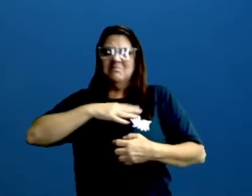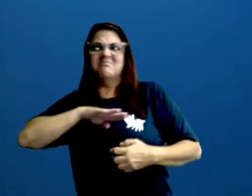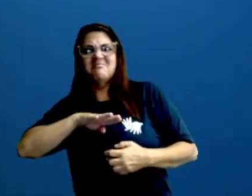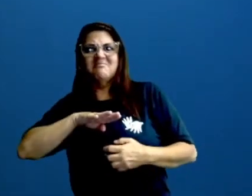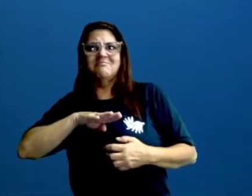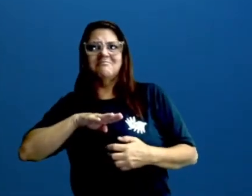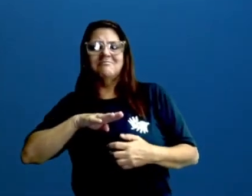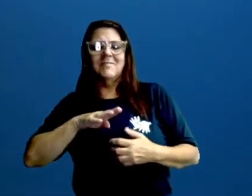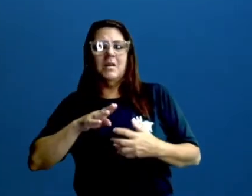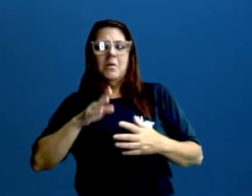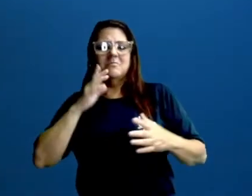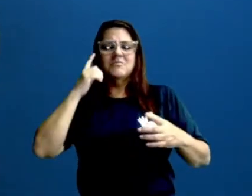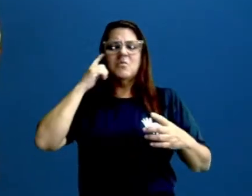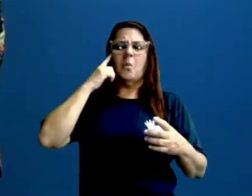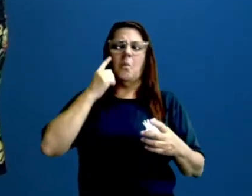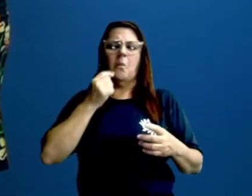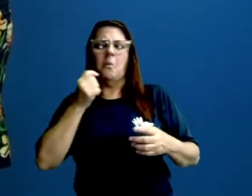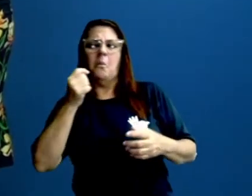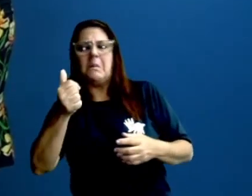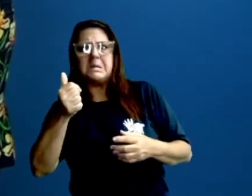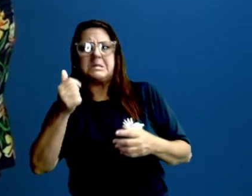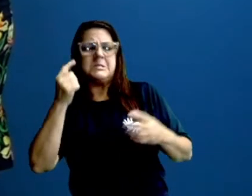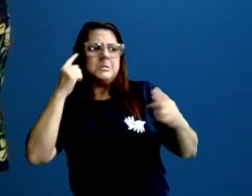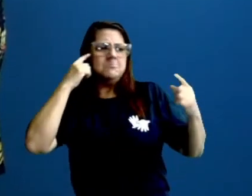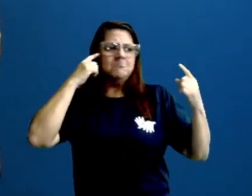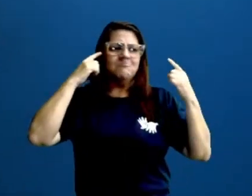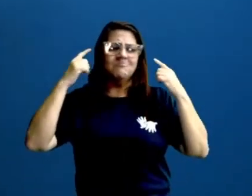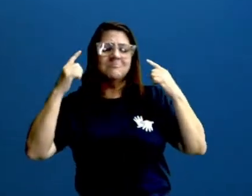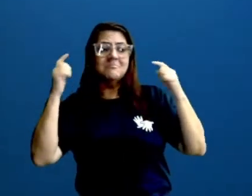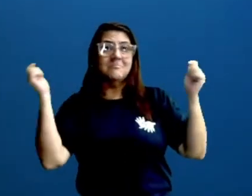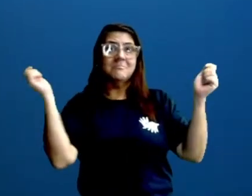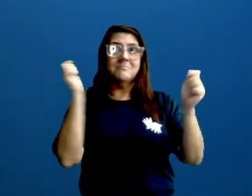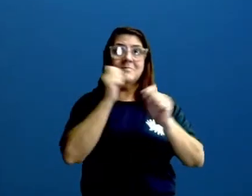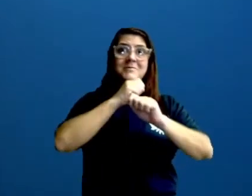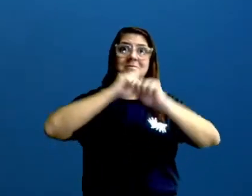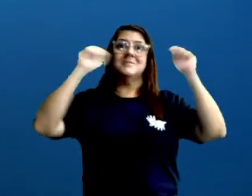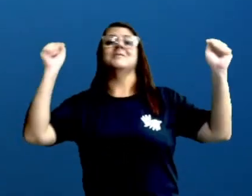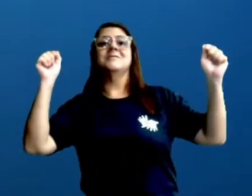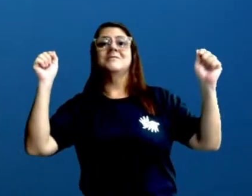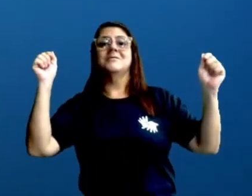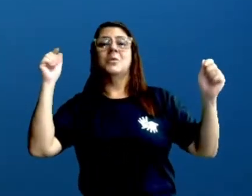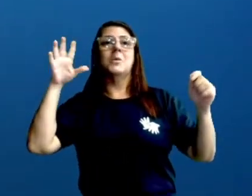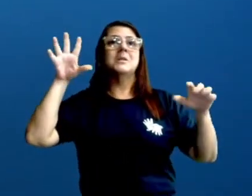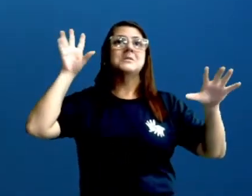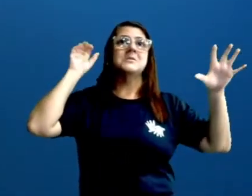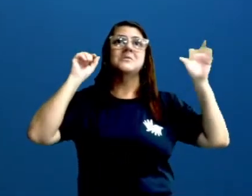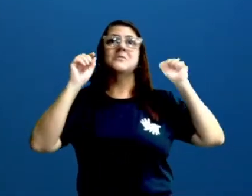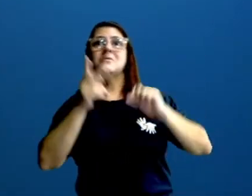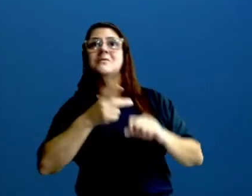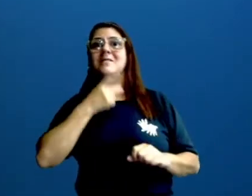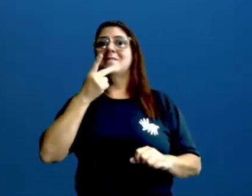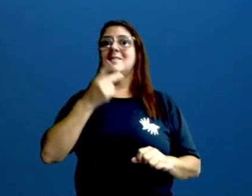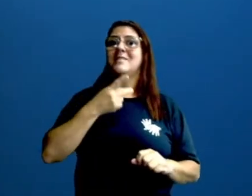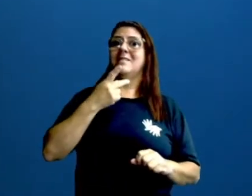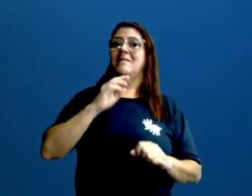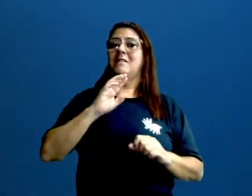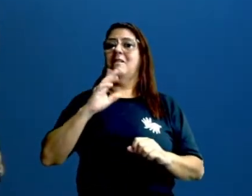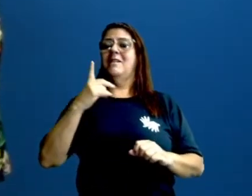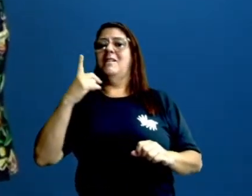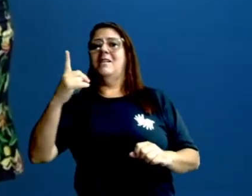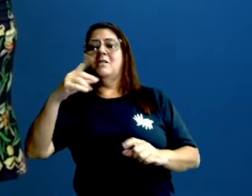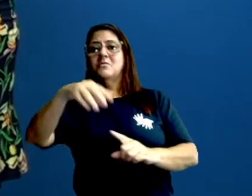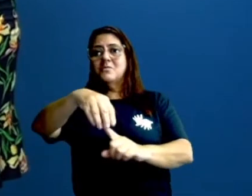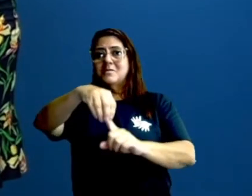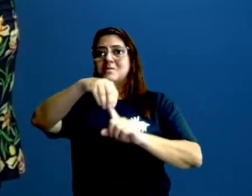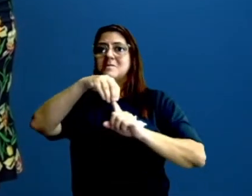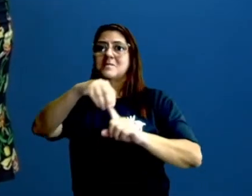Quase agi, quase tentei. Quase achei que era possível. Quase ouvi, quase falei. E claro, o